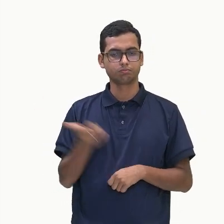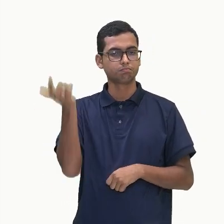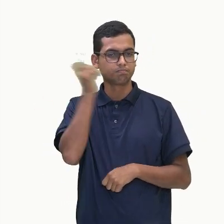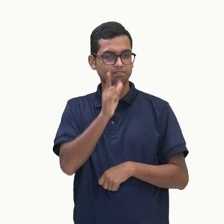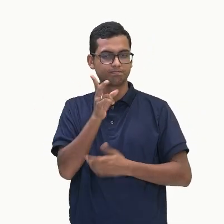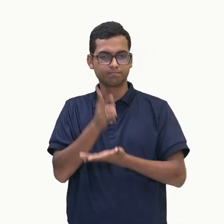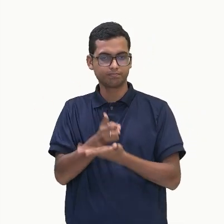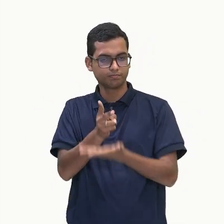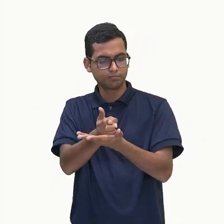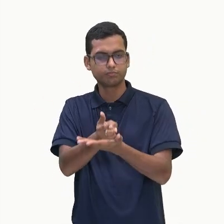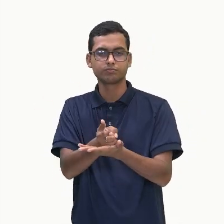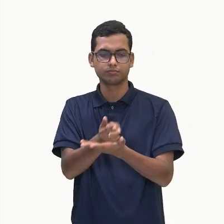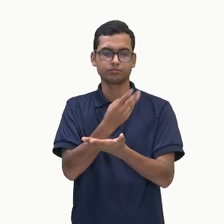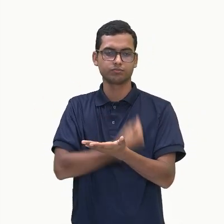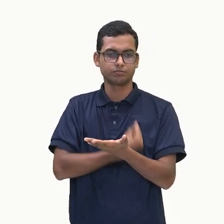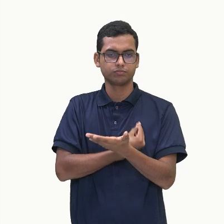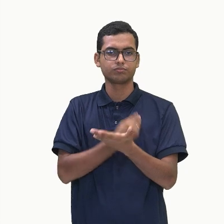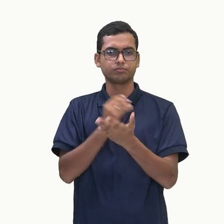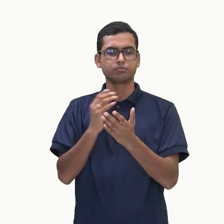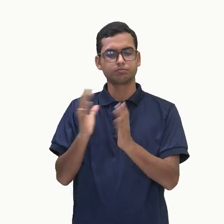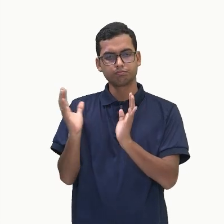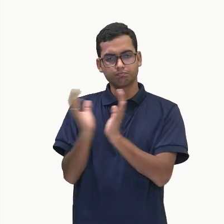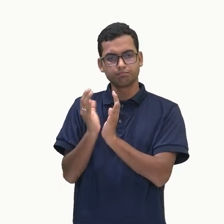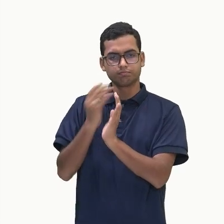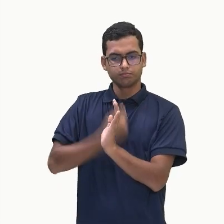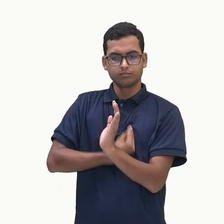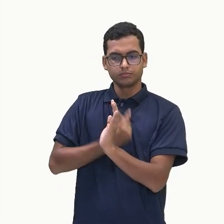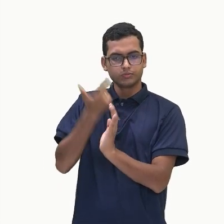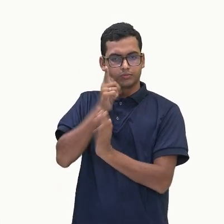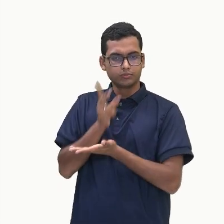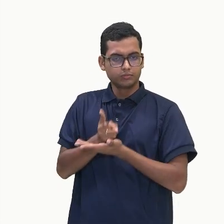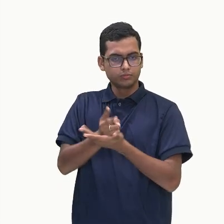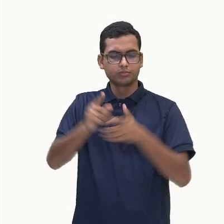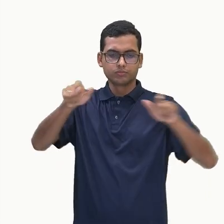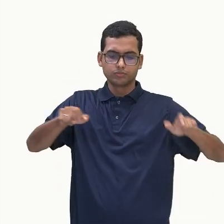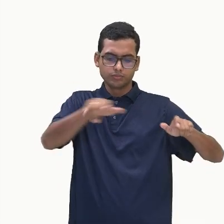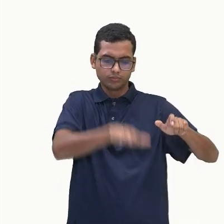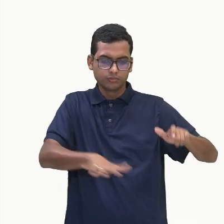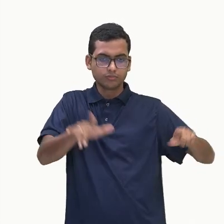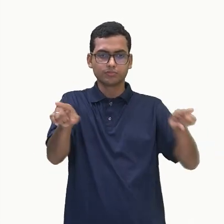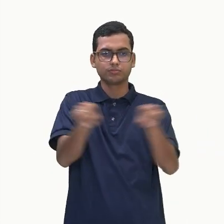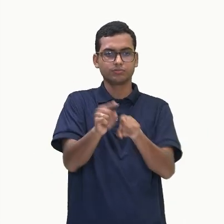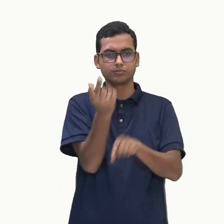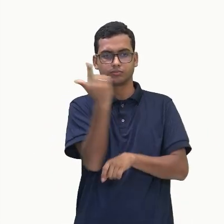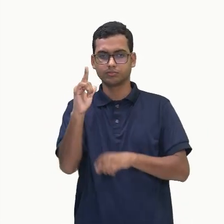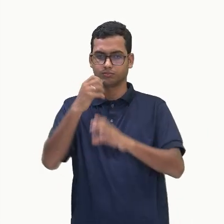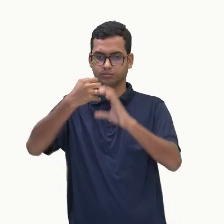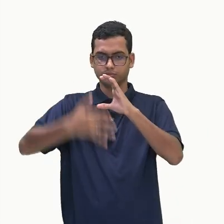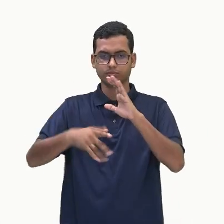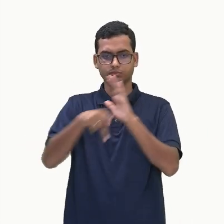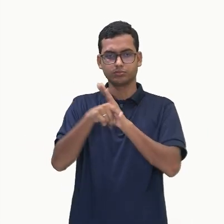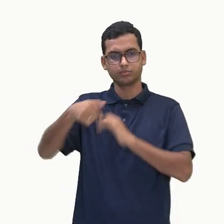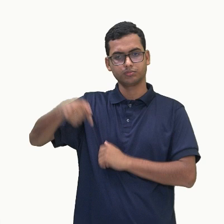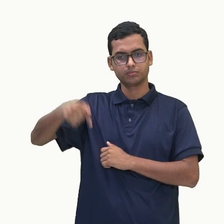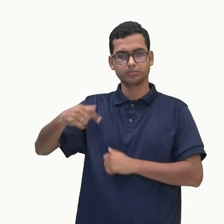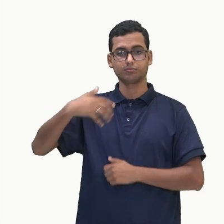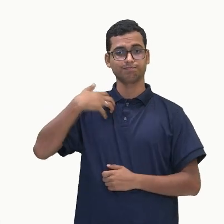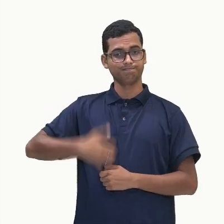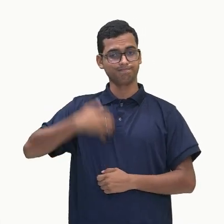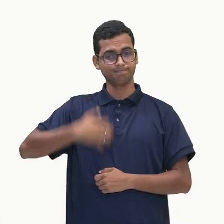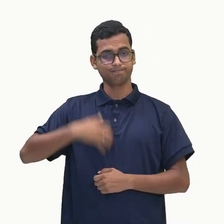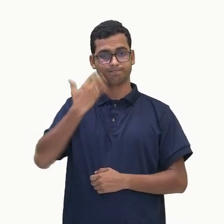mantém perpetuada, né? Ela se mantém naquele ambiente. Uma outra característica é da